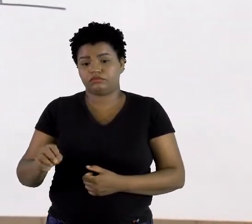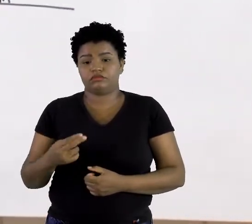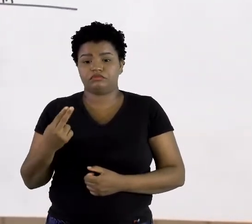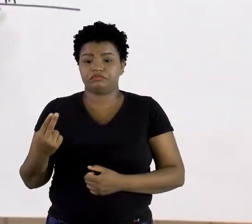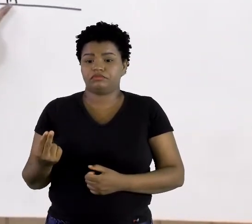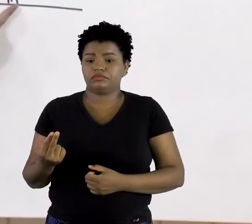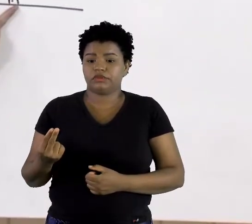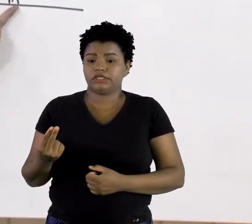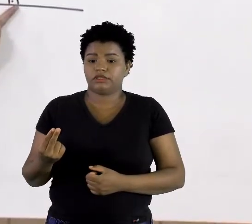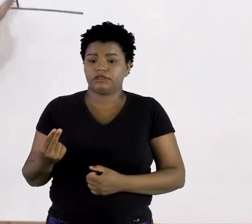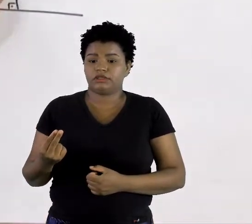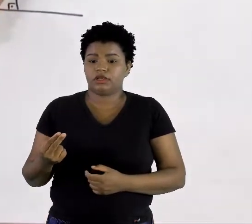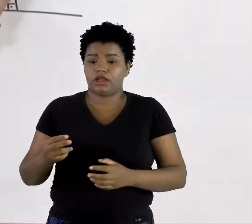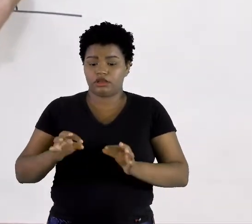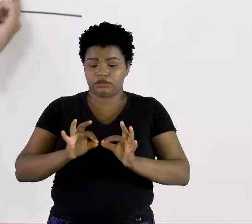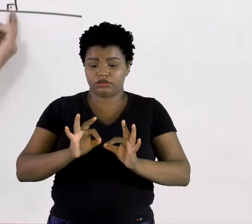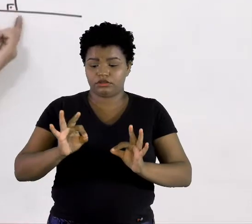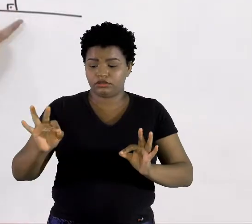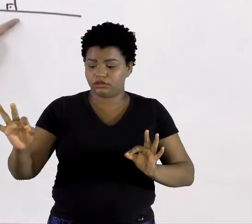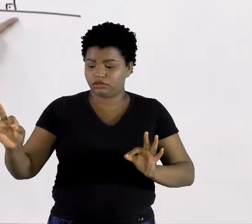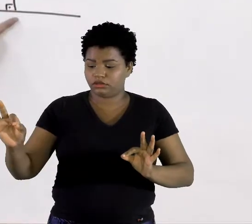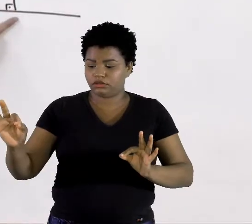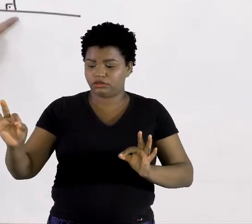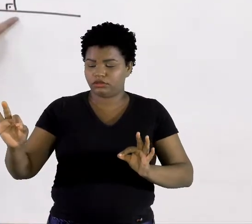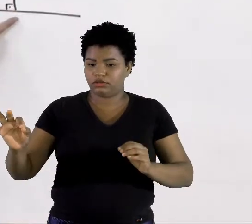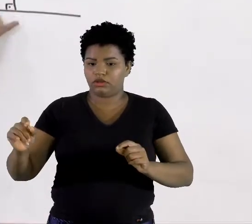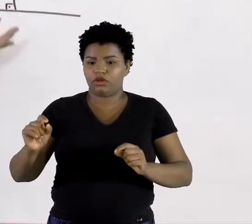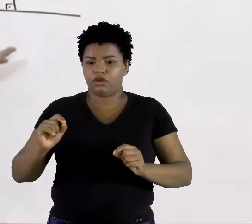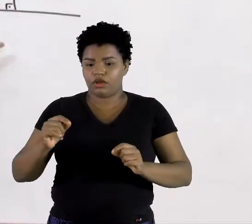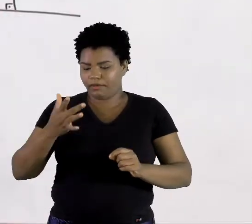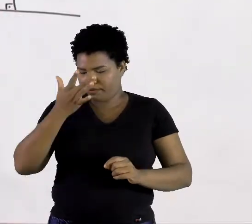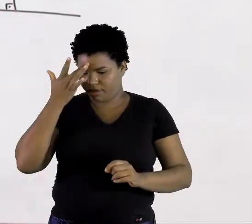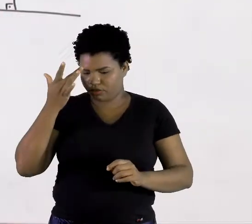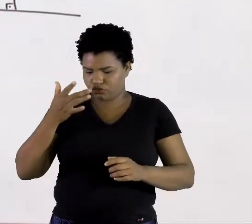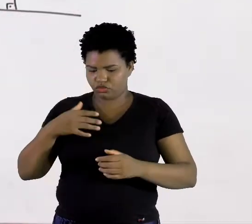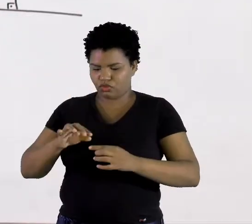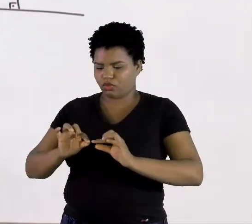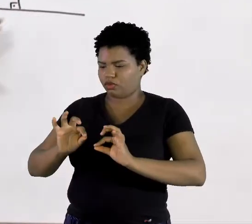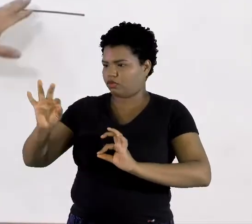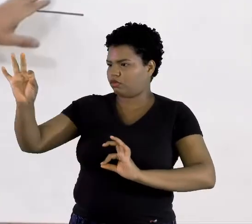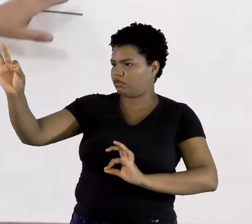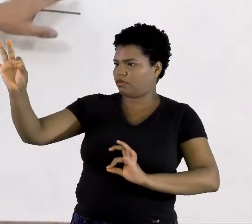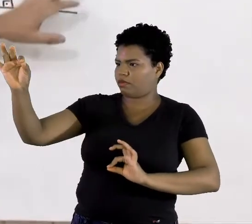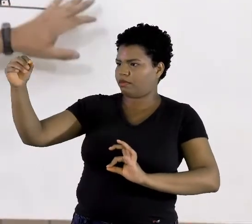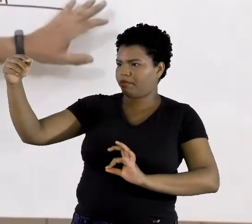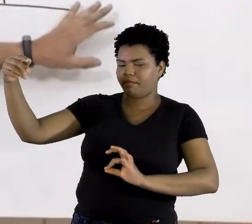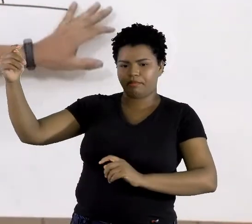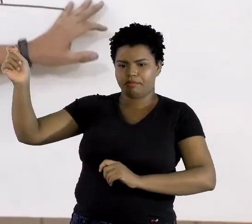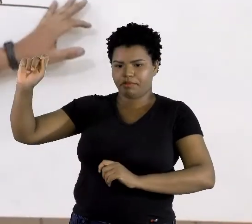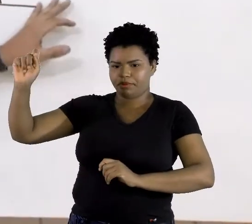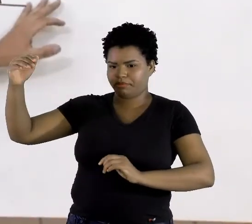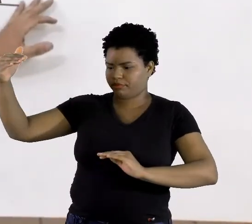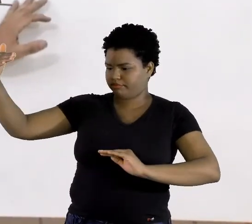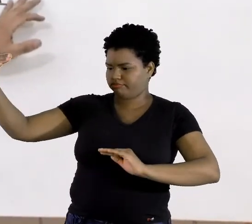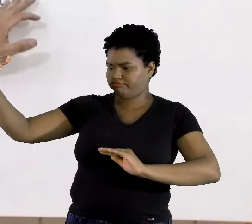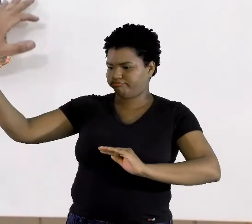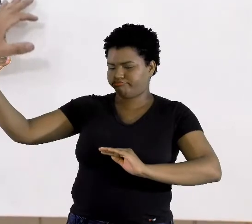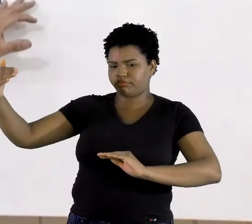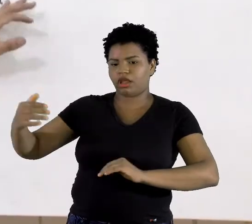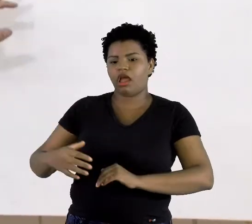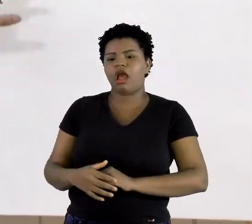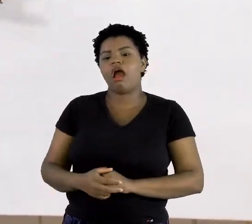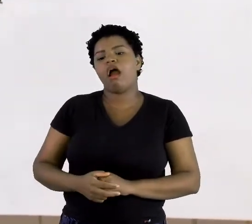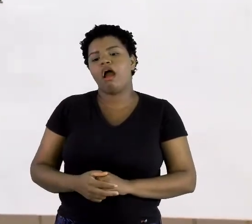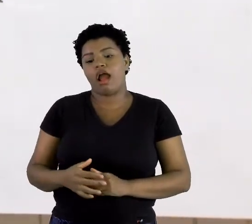ou a distância projetada entre a pipa e a pessoa, não é isso? Mas ele me pediu a altura. Então